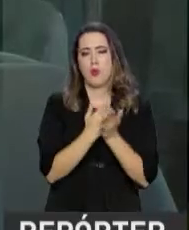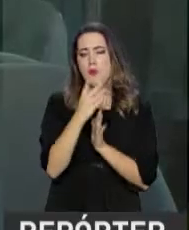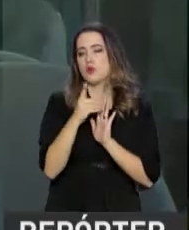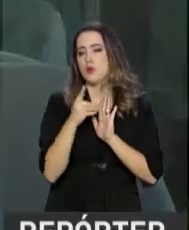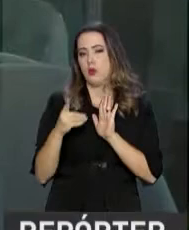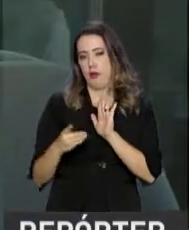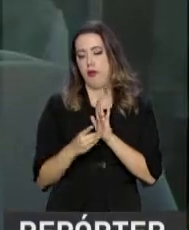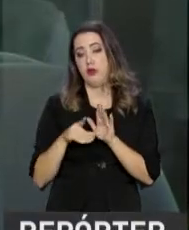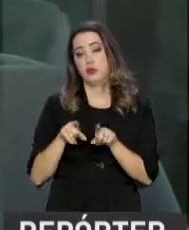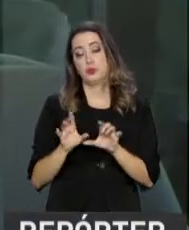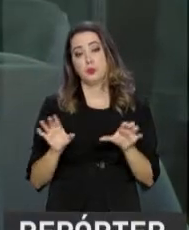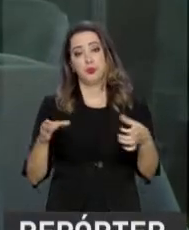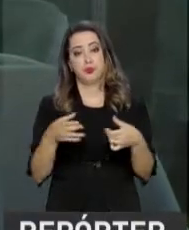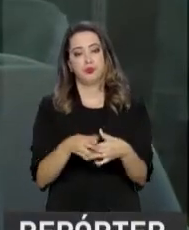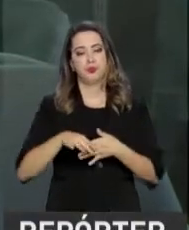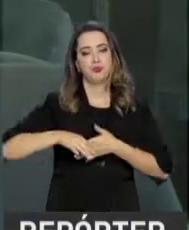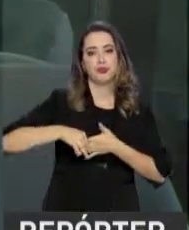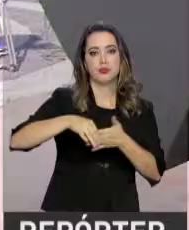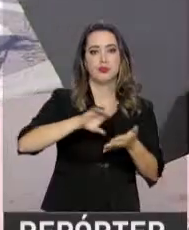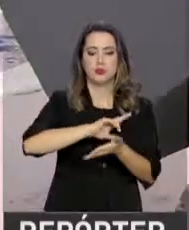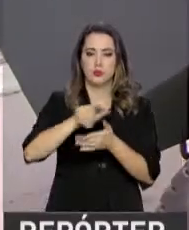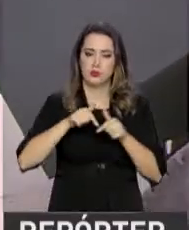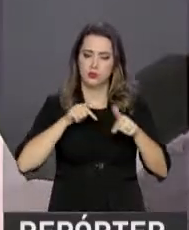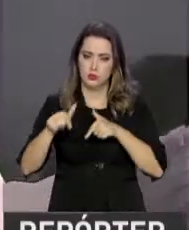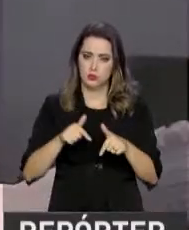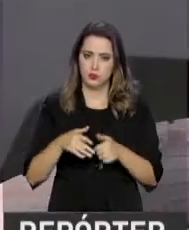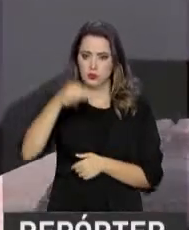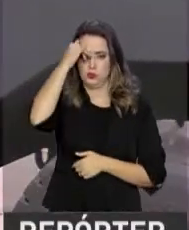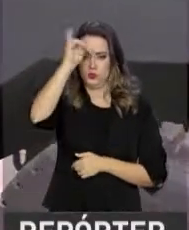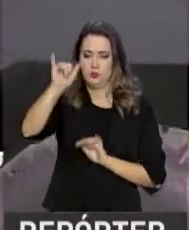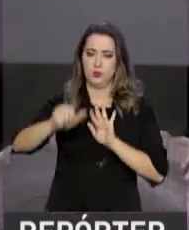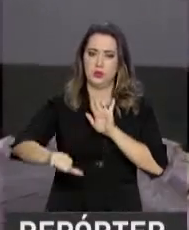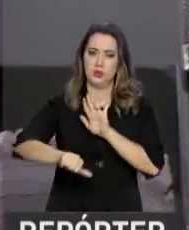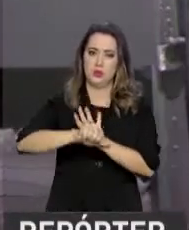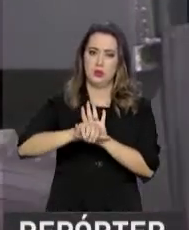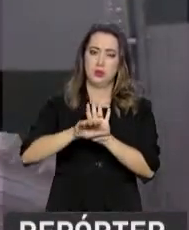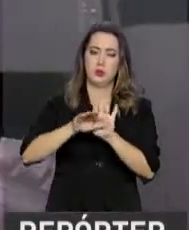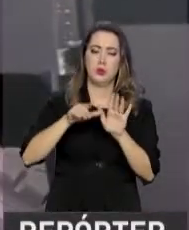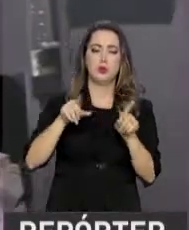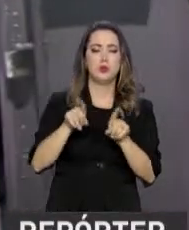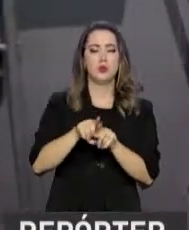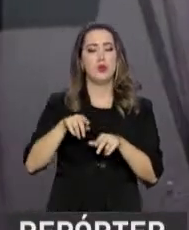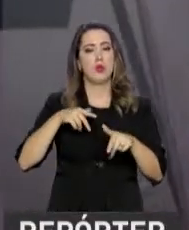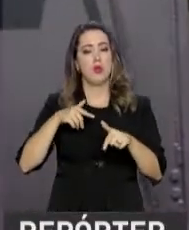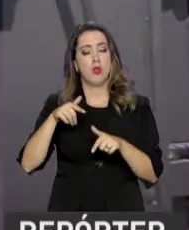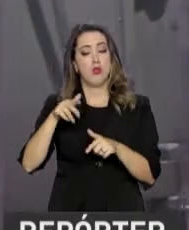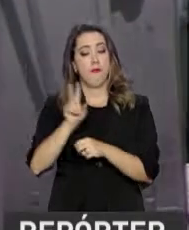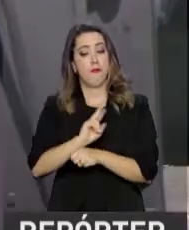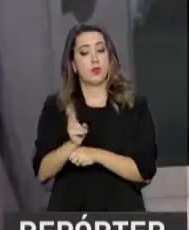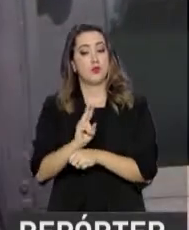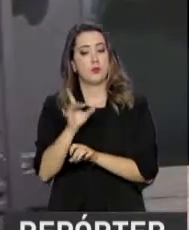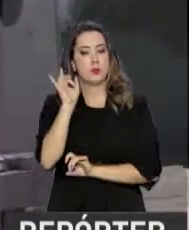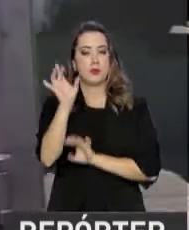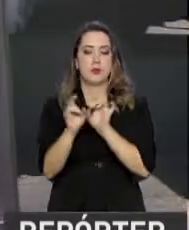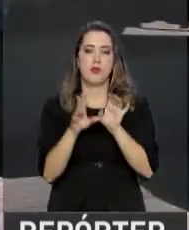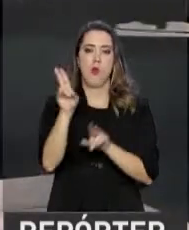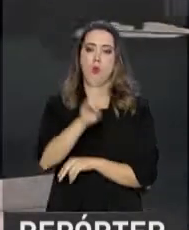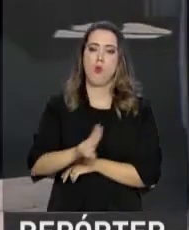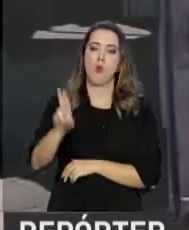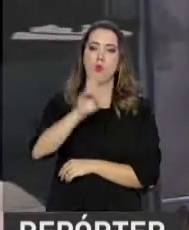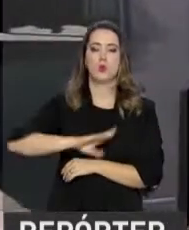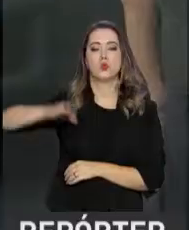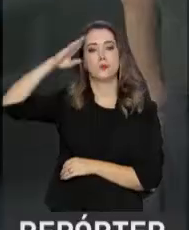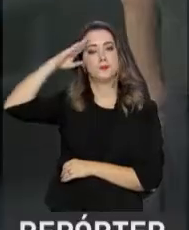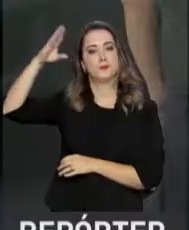de intervenção vem coordenando uma série de ações de combate à criminalidade e patrulhamento especializado com o uso das forças